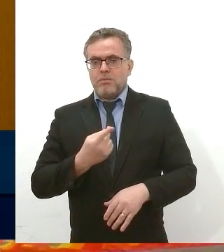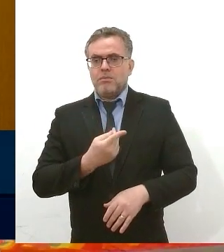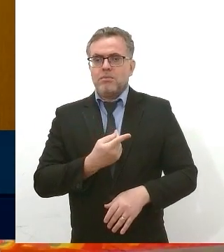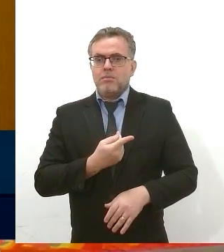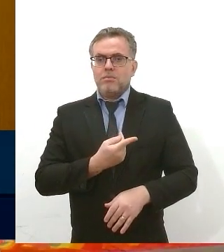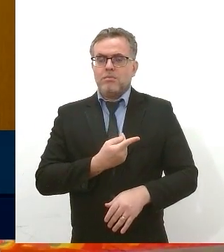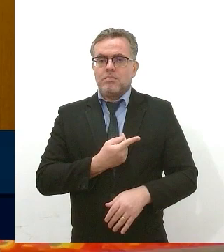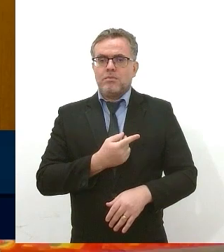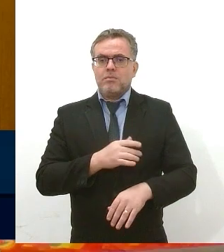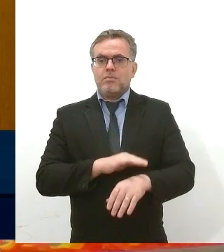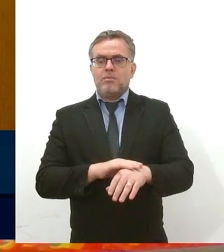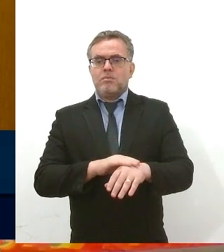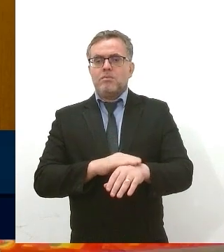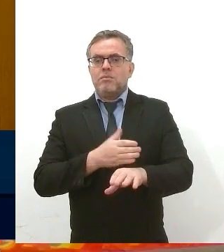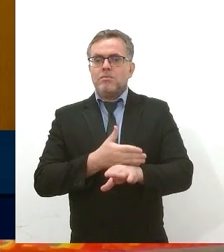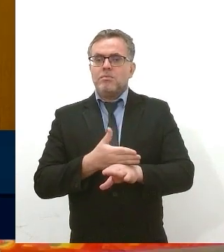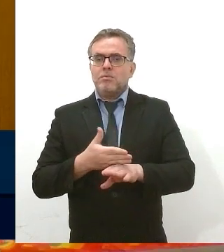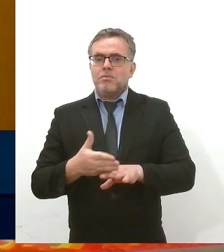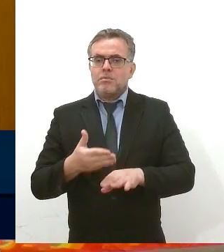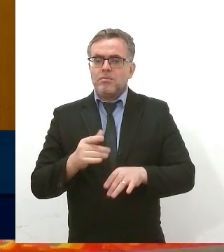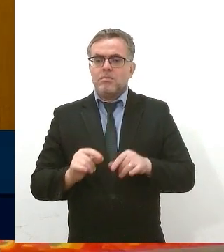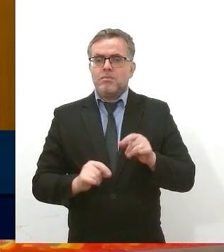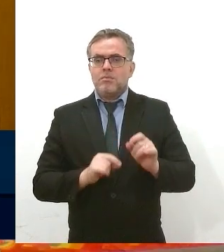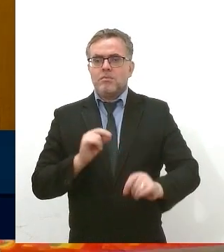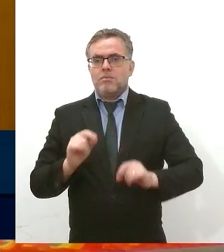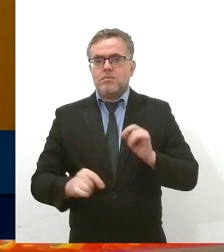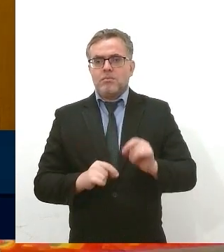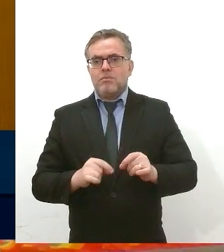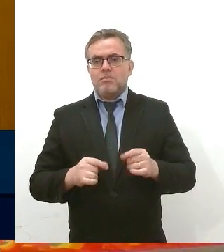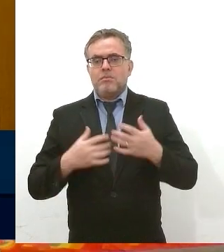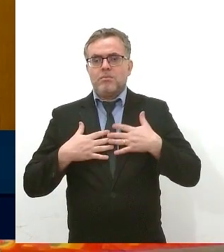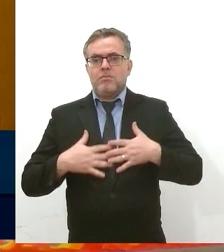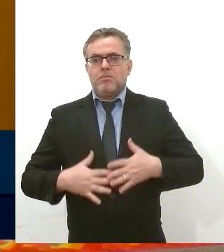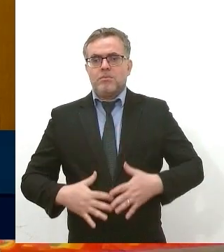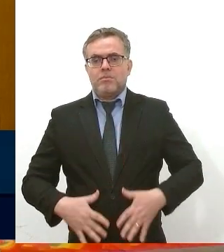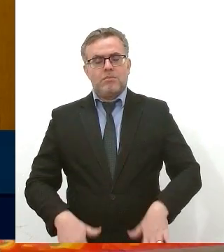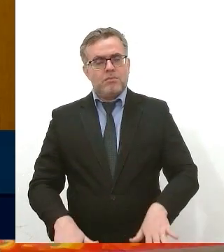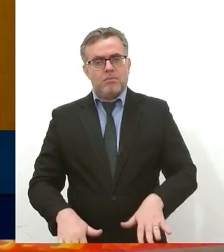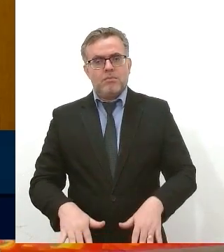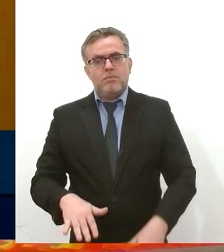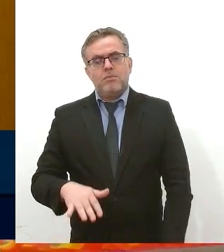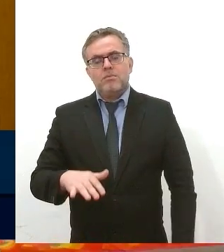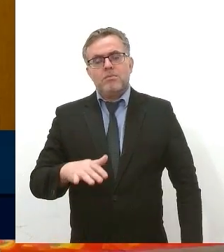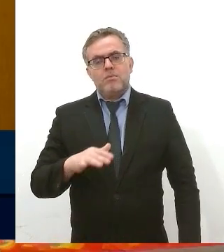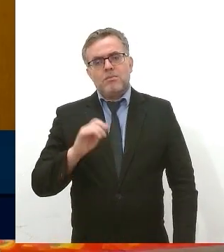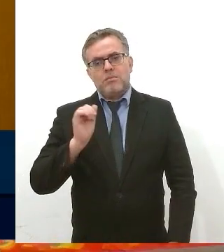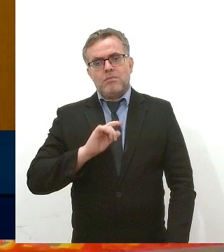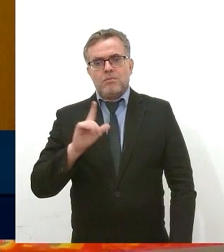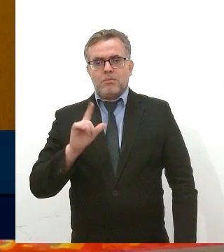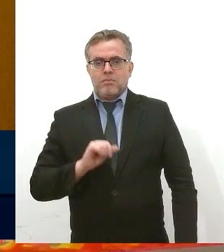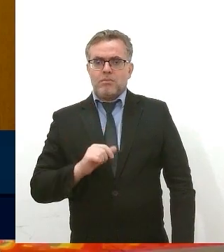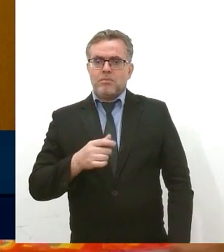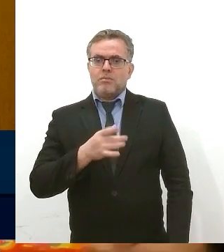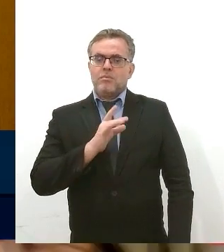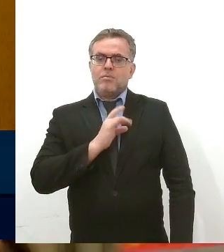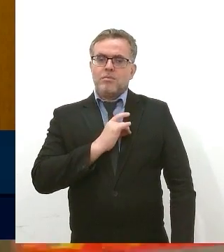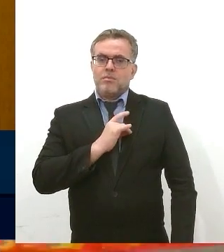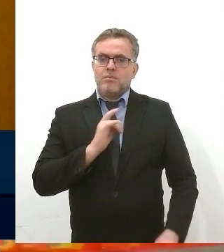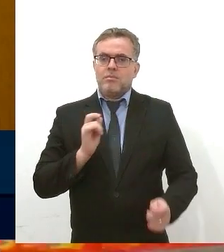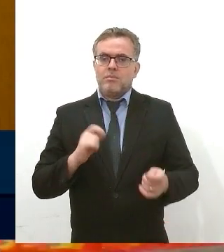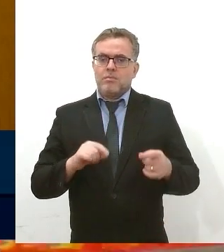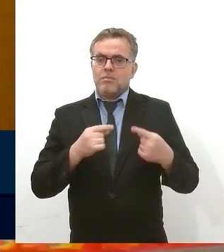estou com vestido azul royal, com broche em formato de coração, com as cores